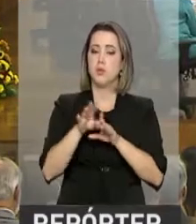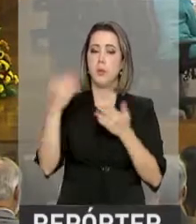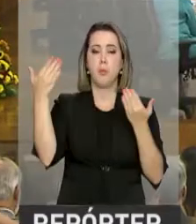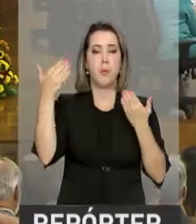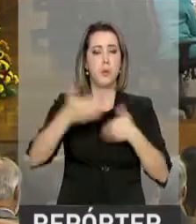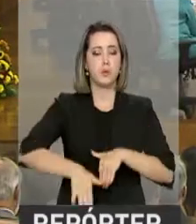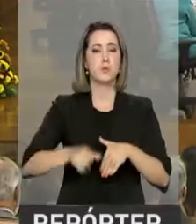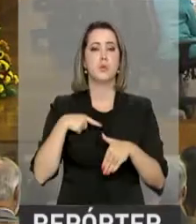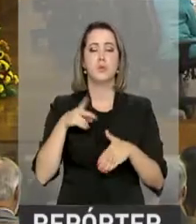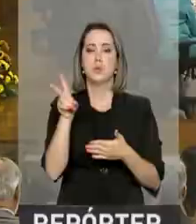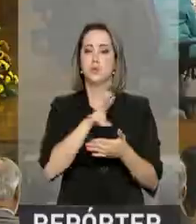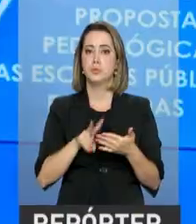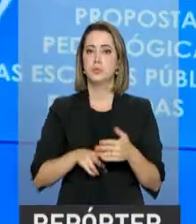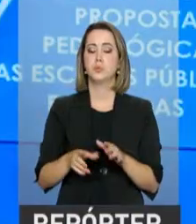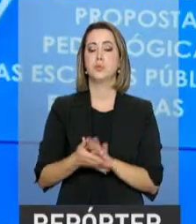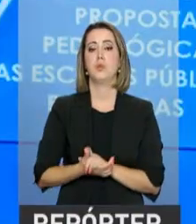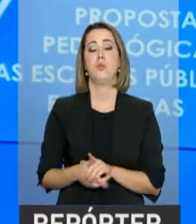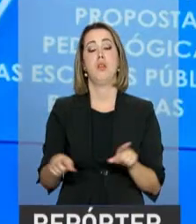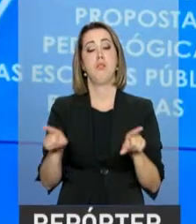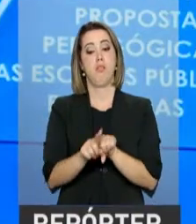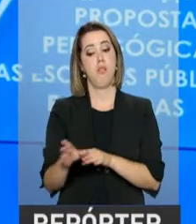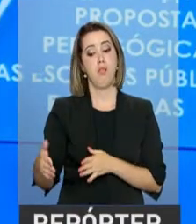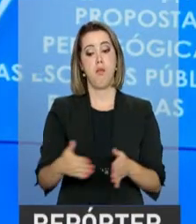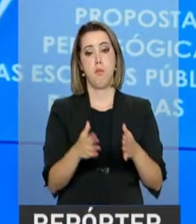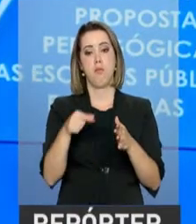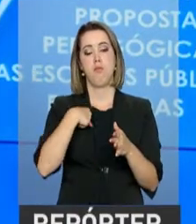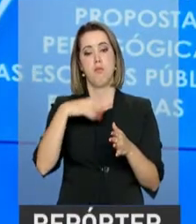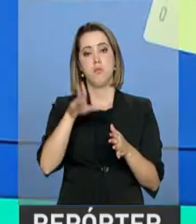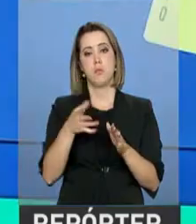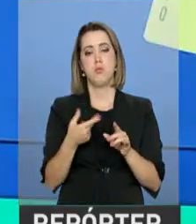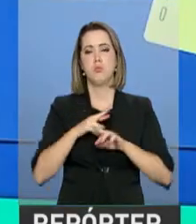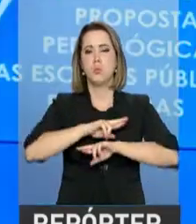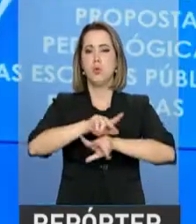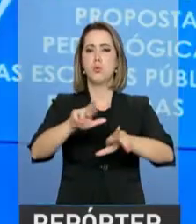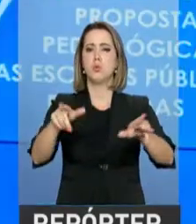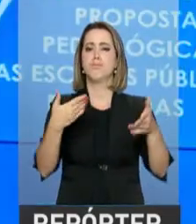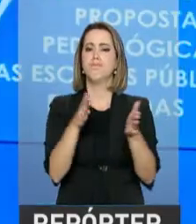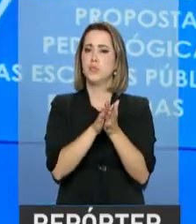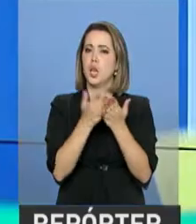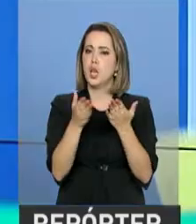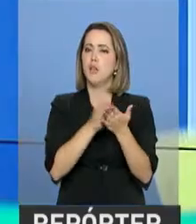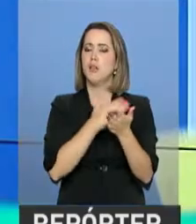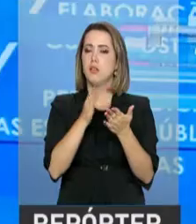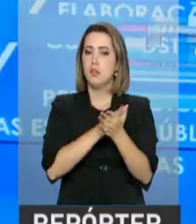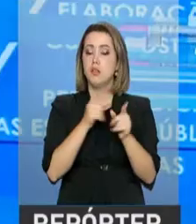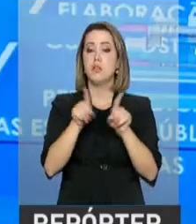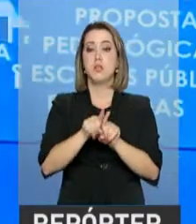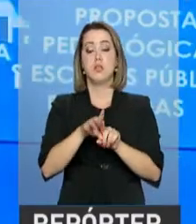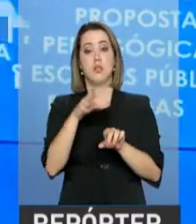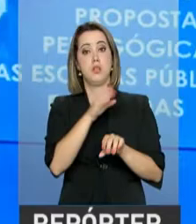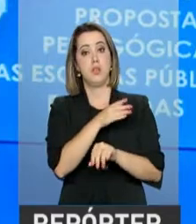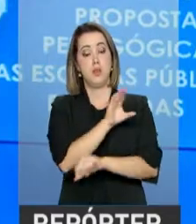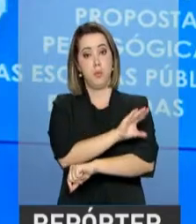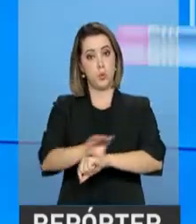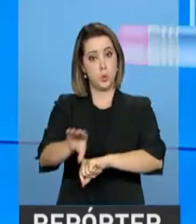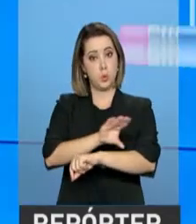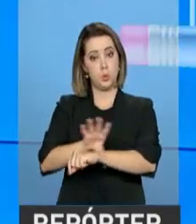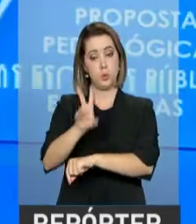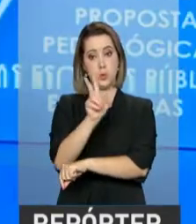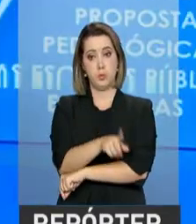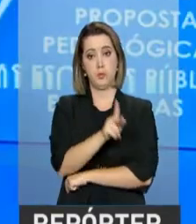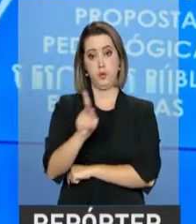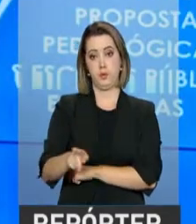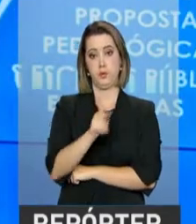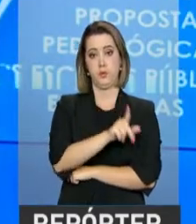servir também como norte para a produção de material didático e formação dos professores o que inclusive vai